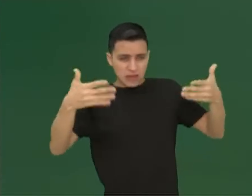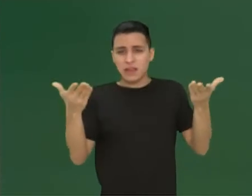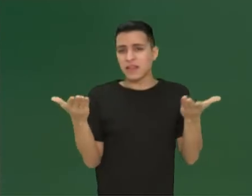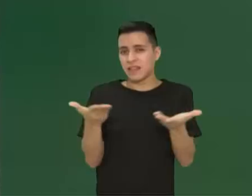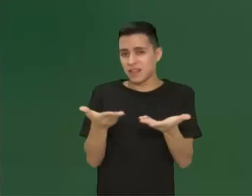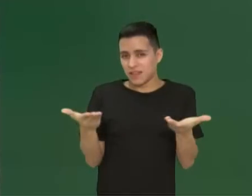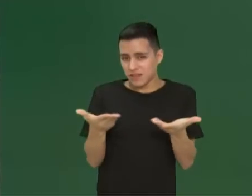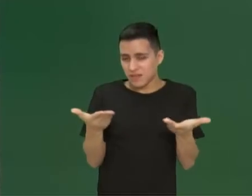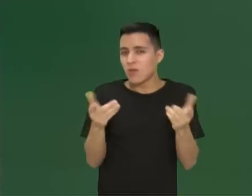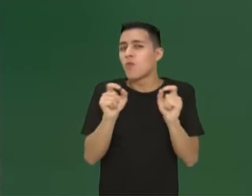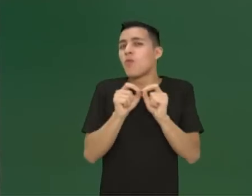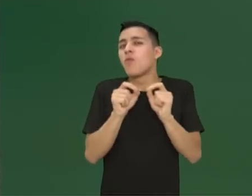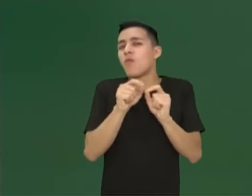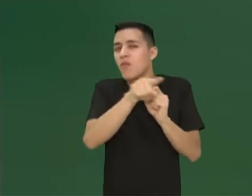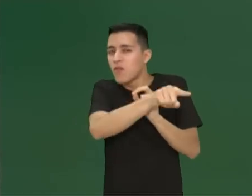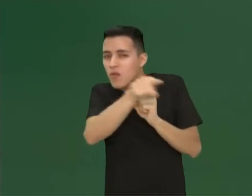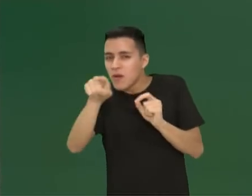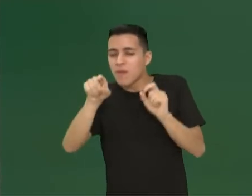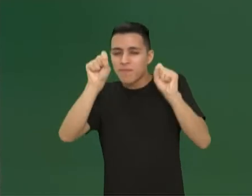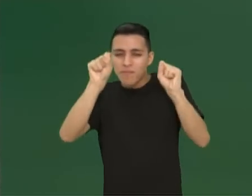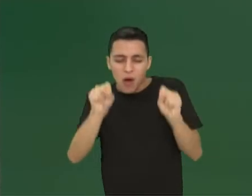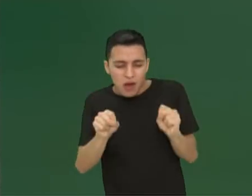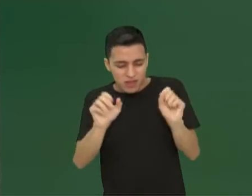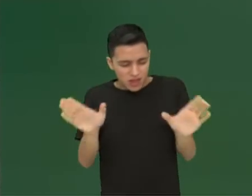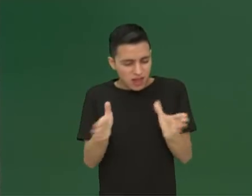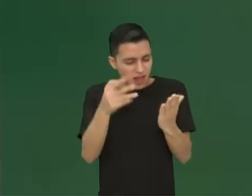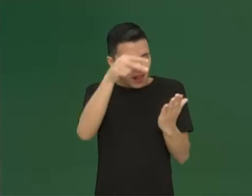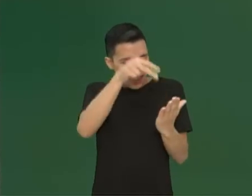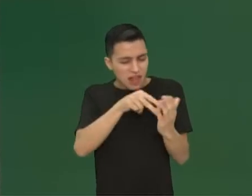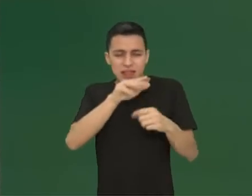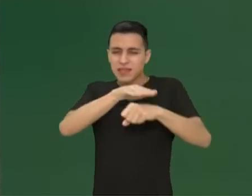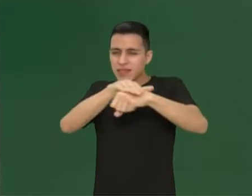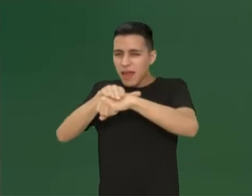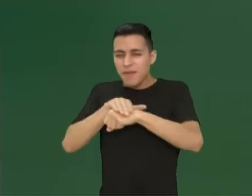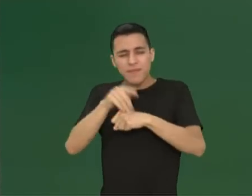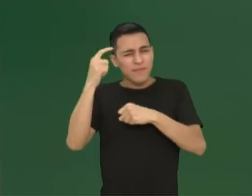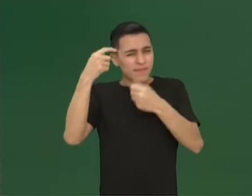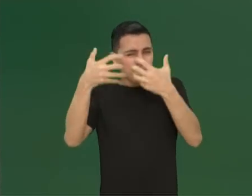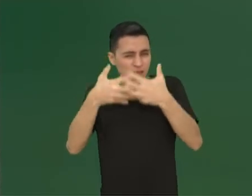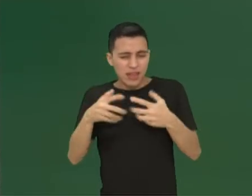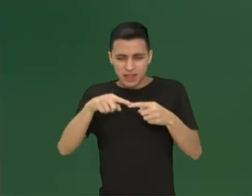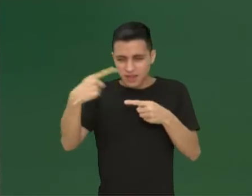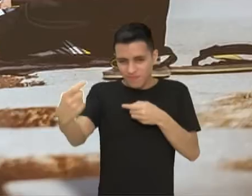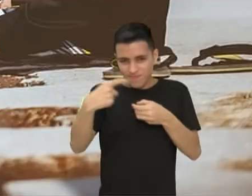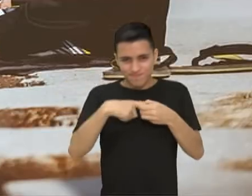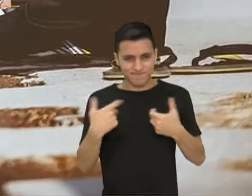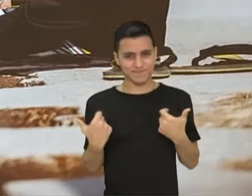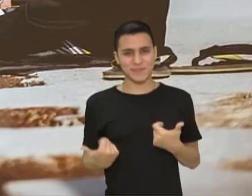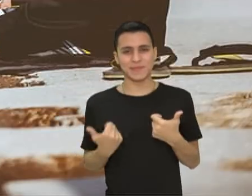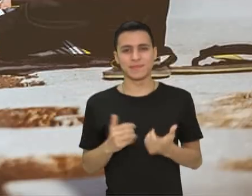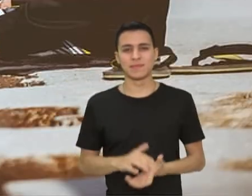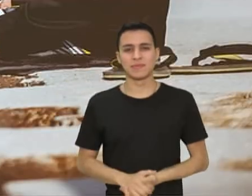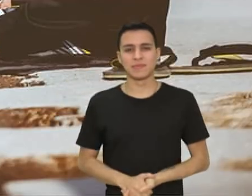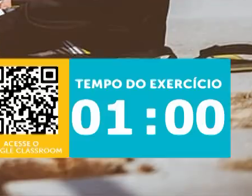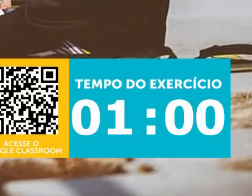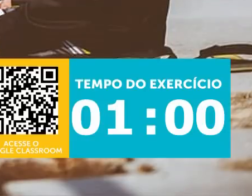realizando para que você possa ler esse livro. Eu vou dar um tempinho para vocês pensarem e eu volto daqui a pouquinho.